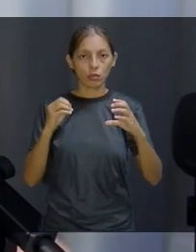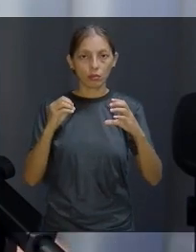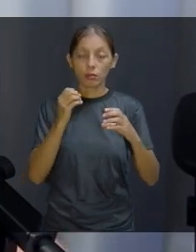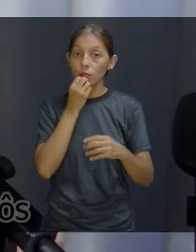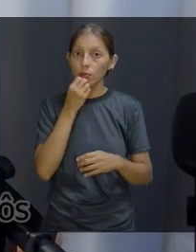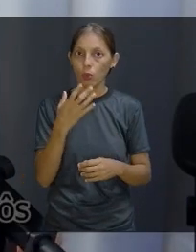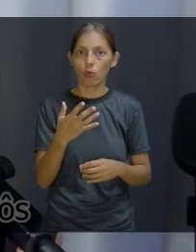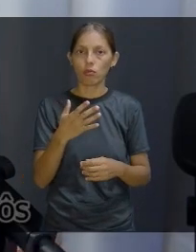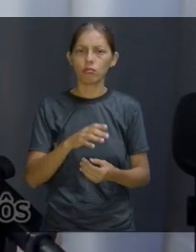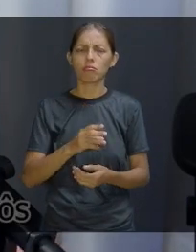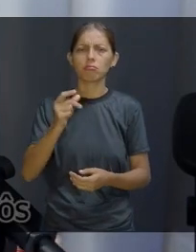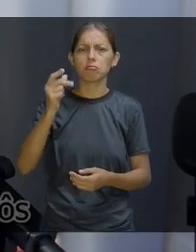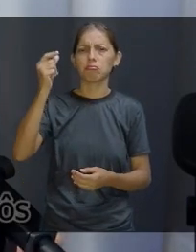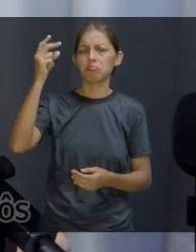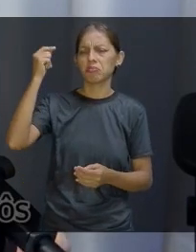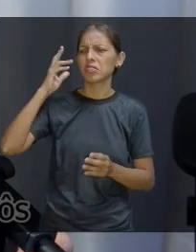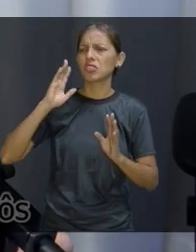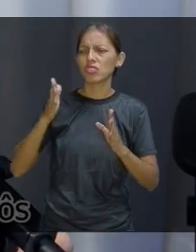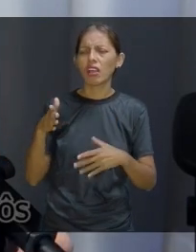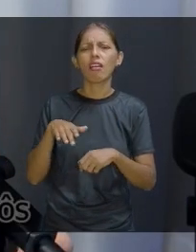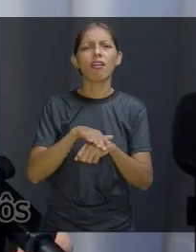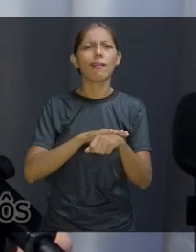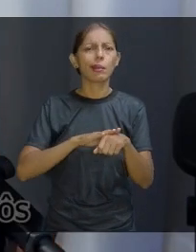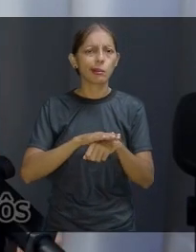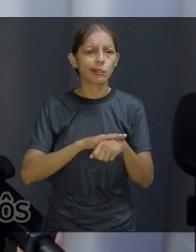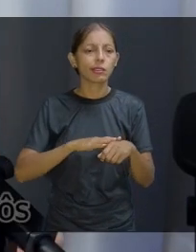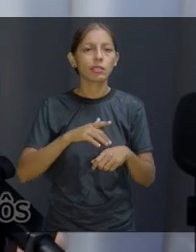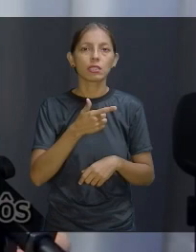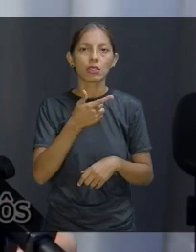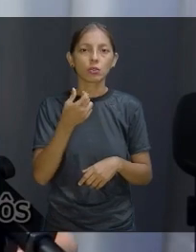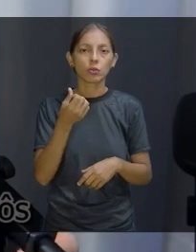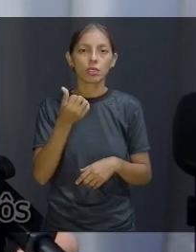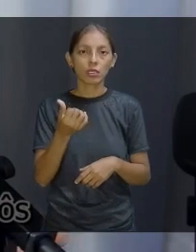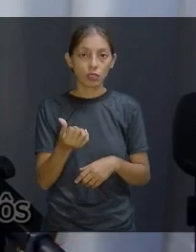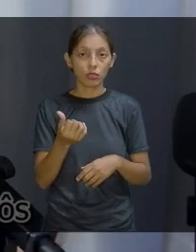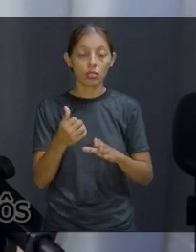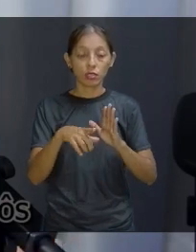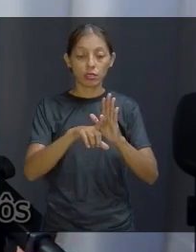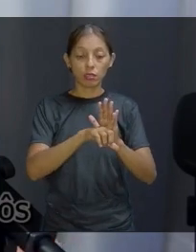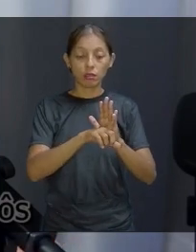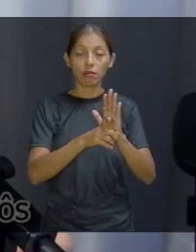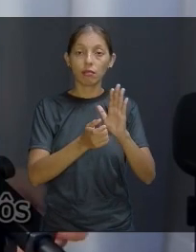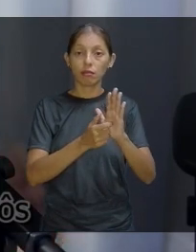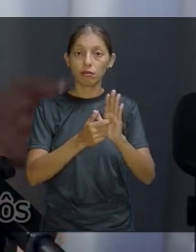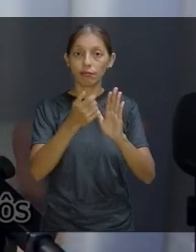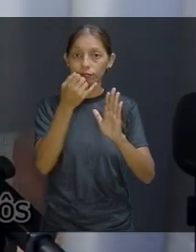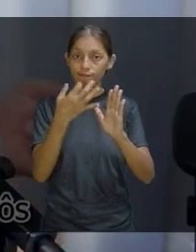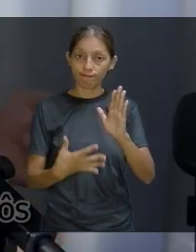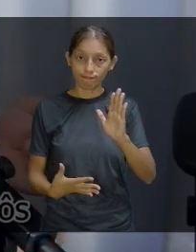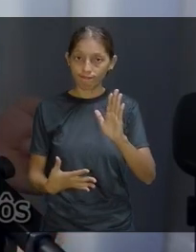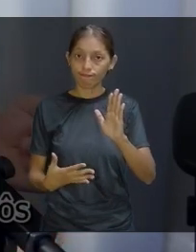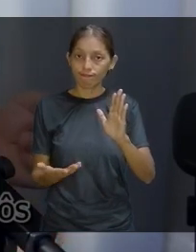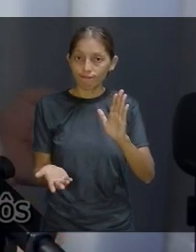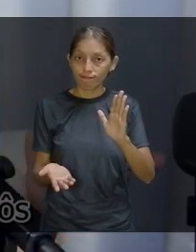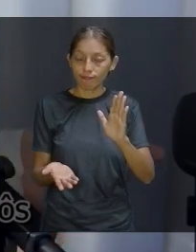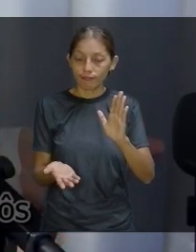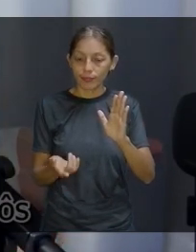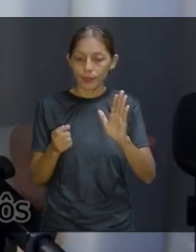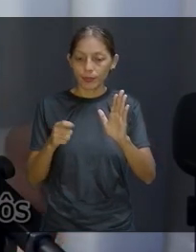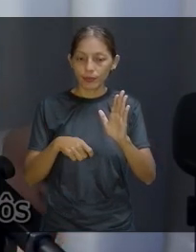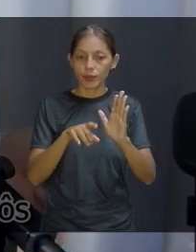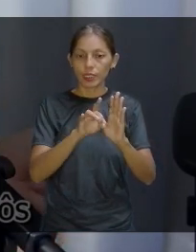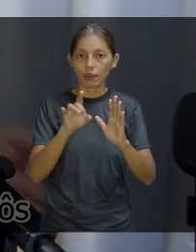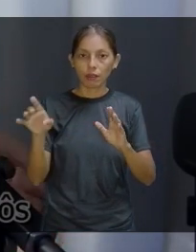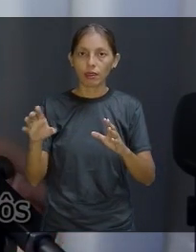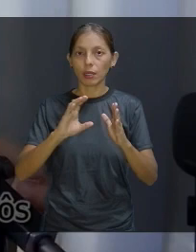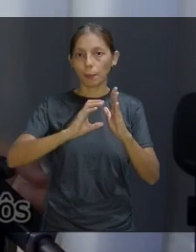antigo. Desde 2006, a lei brasileira... Foco no desembargador João Lages. Aliás, impôs aos partidos